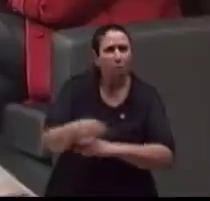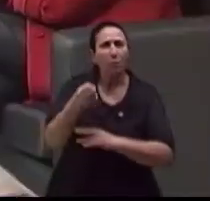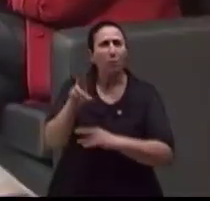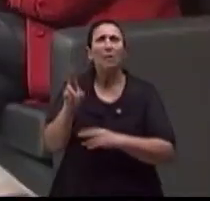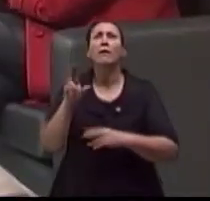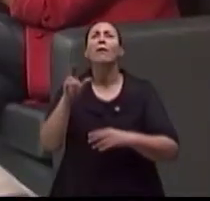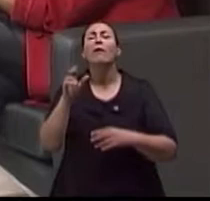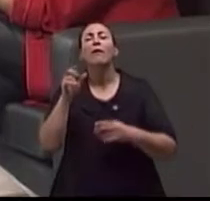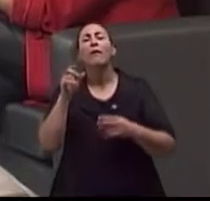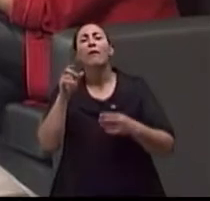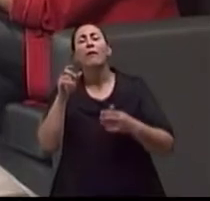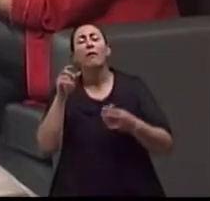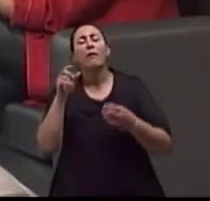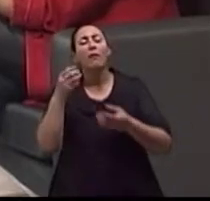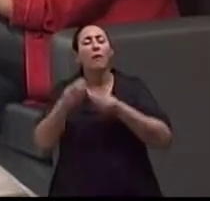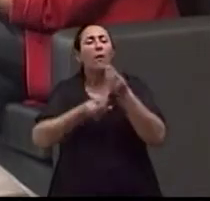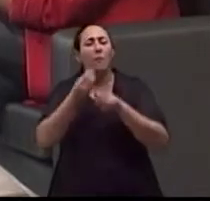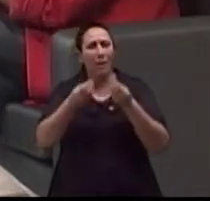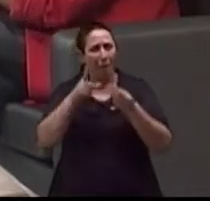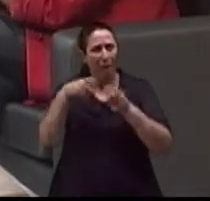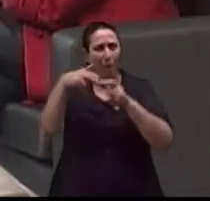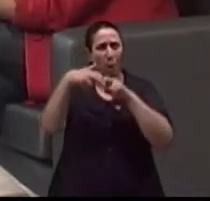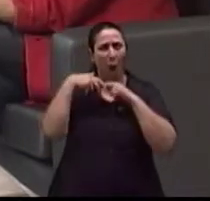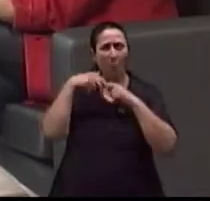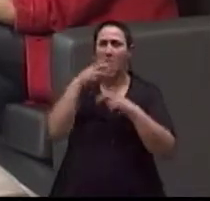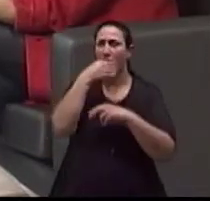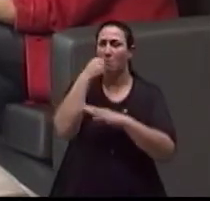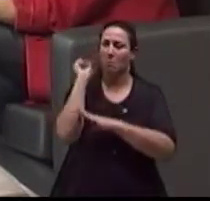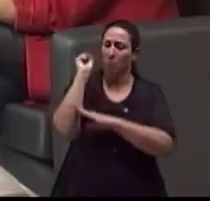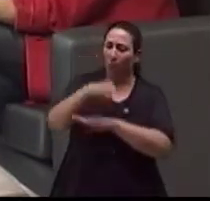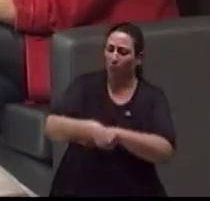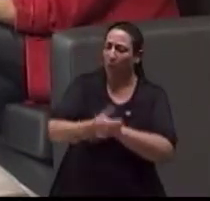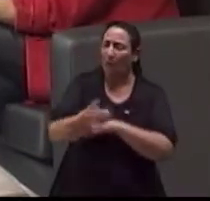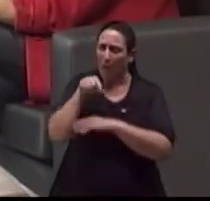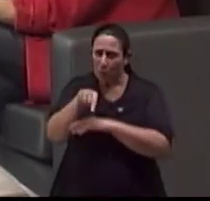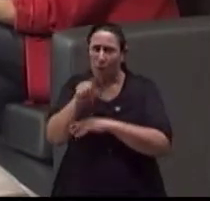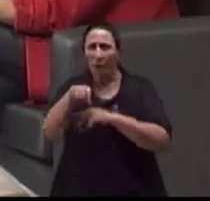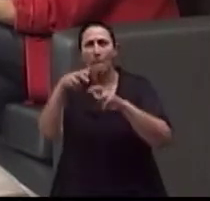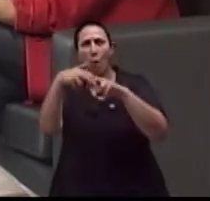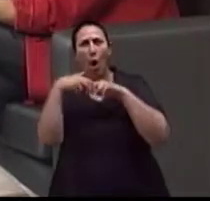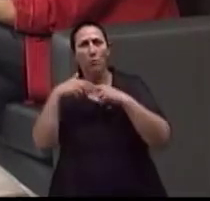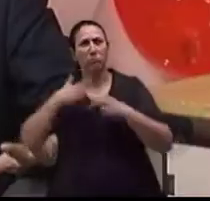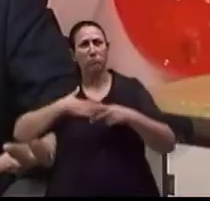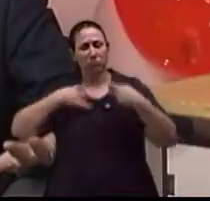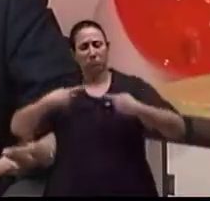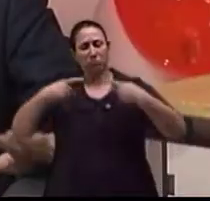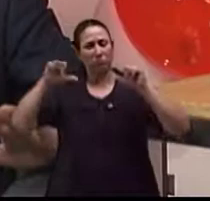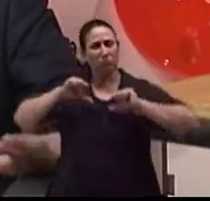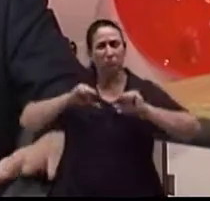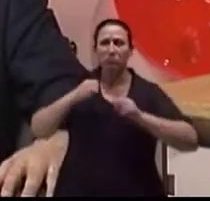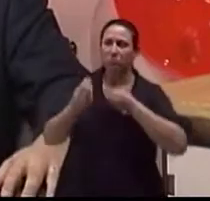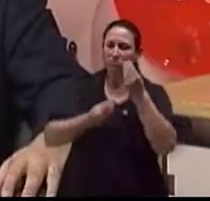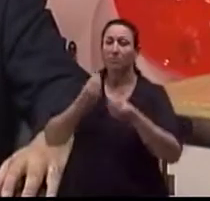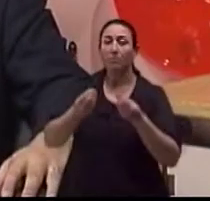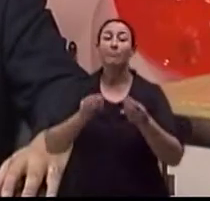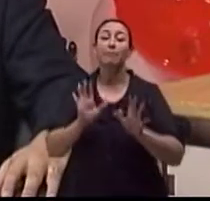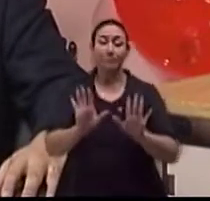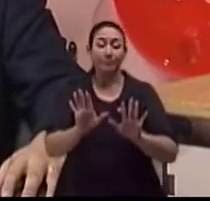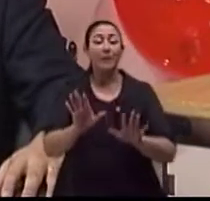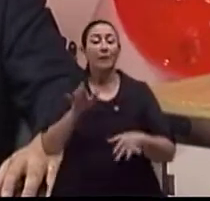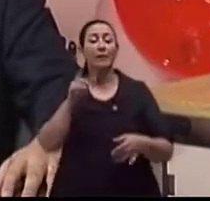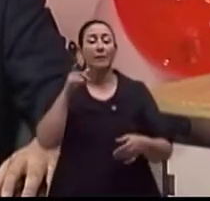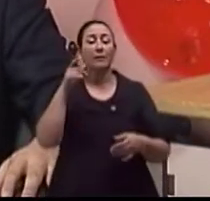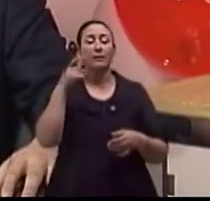nem sempre essa falta de rigidez é só isso e nem sempre isso é disfunção ele é gato o diagnóstico da disfunção erétil ele é